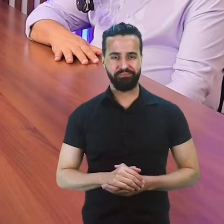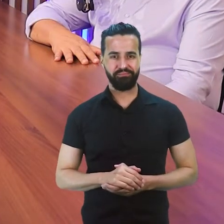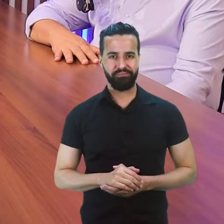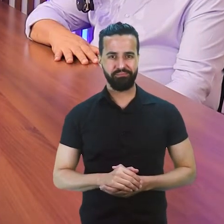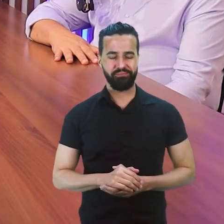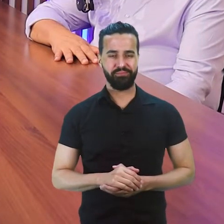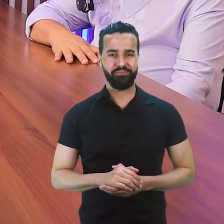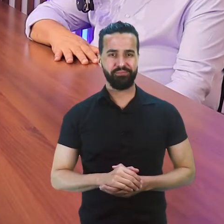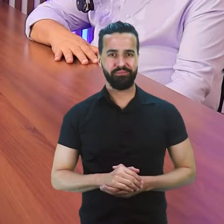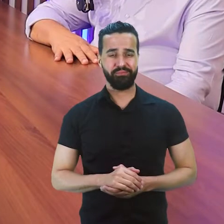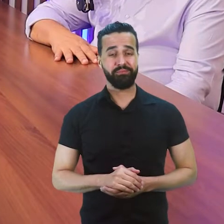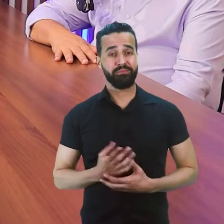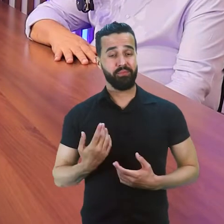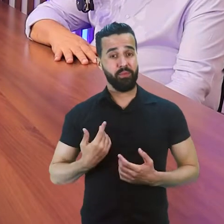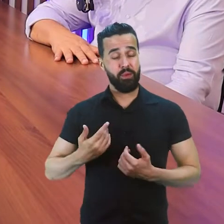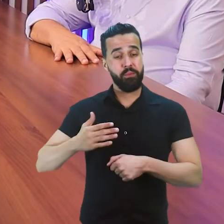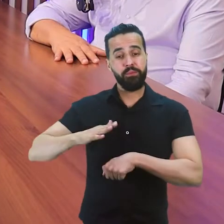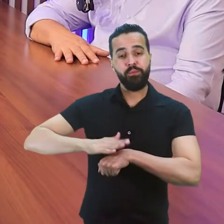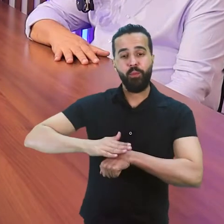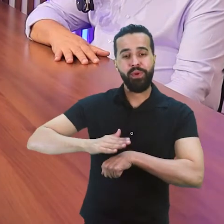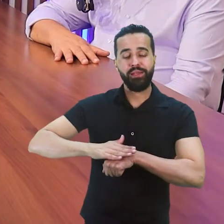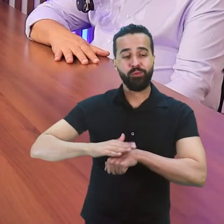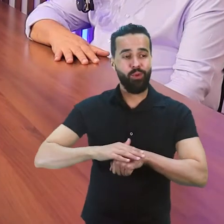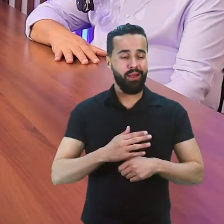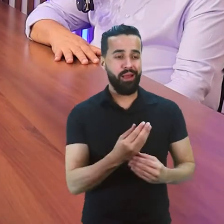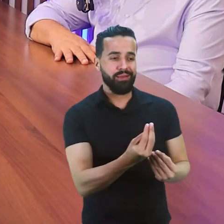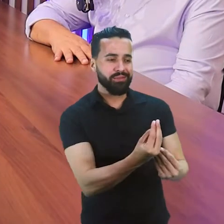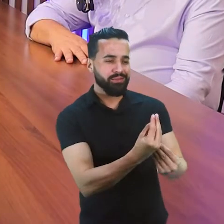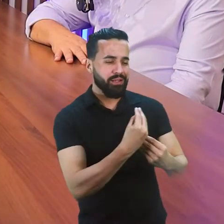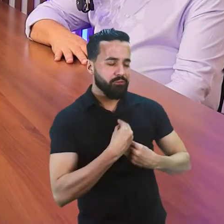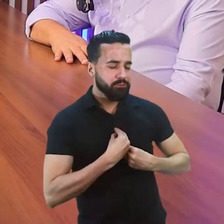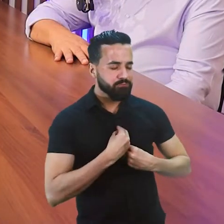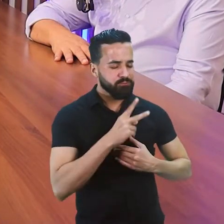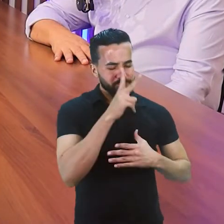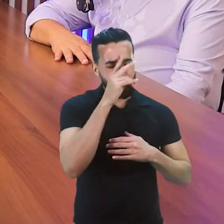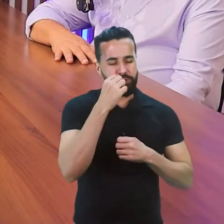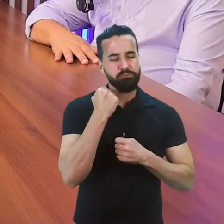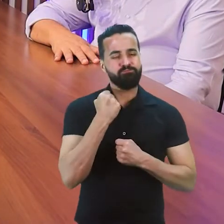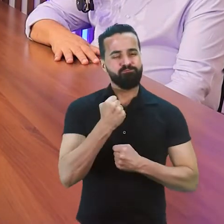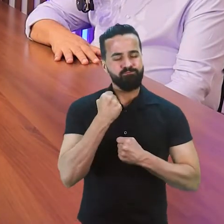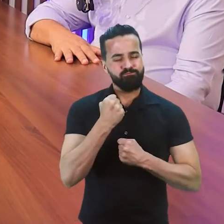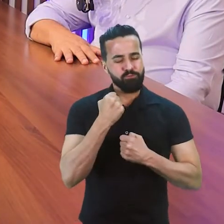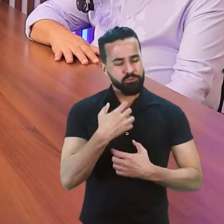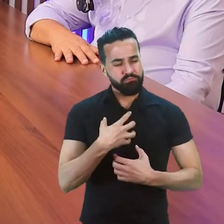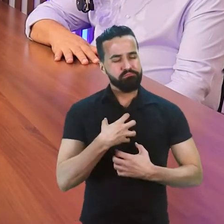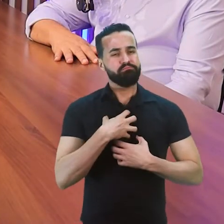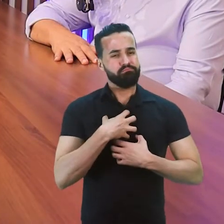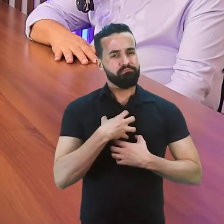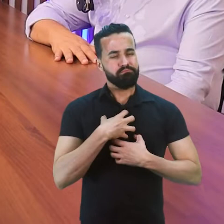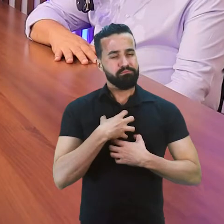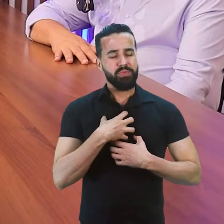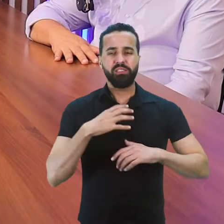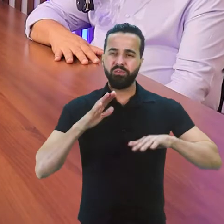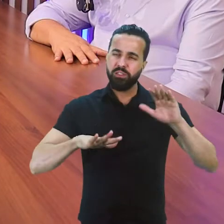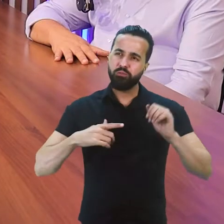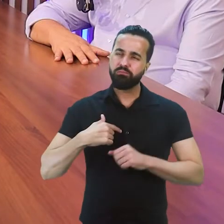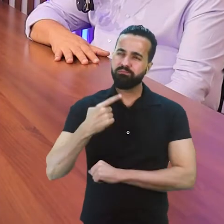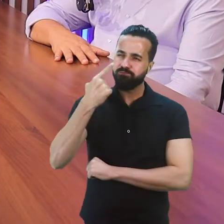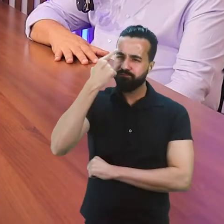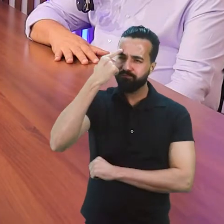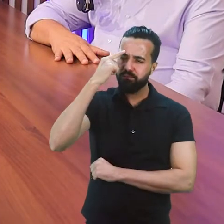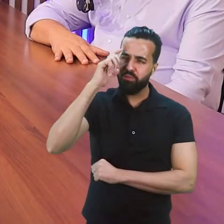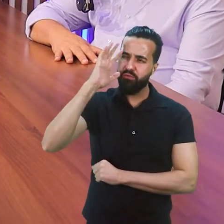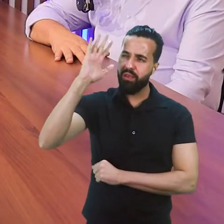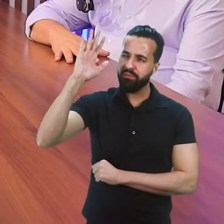ali, naqueles momentos, até que ela me dava força, aí eu tinha alguns momentos ali também de reflexão